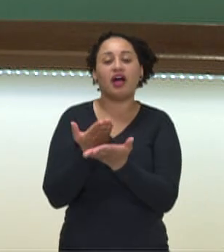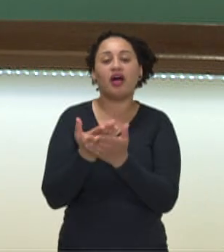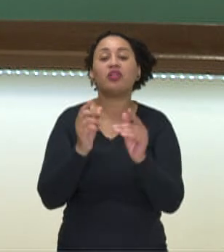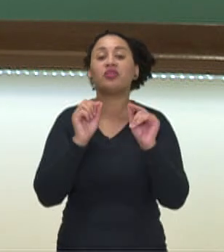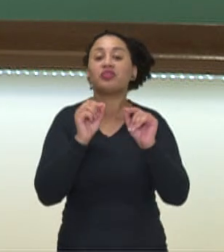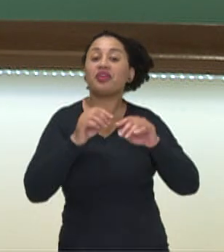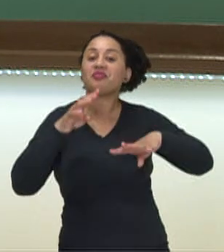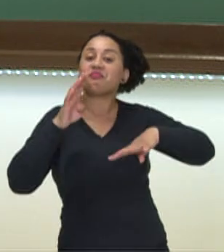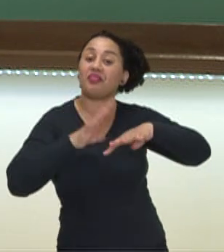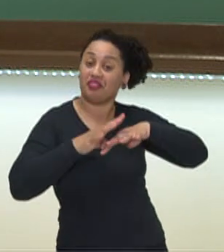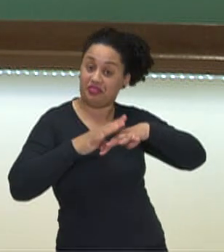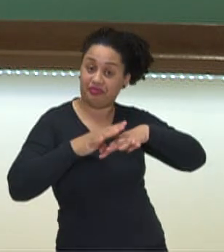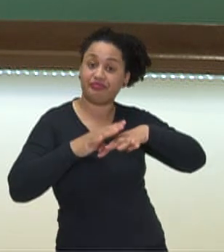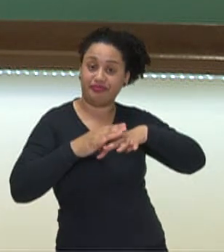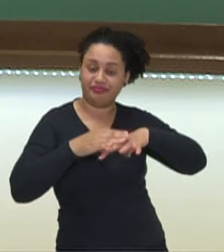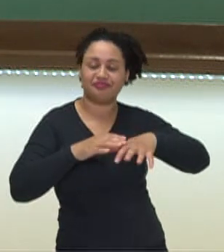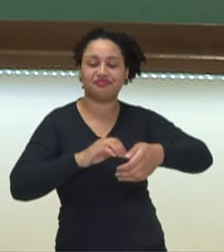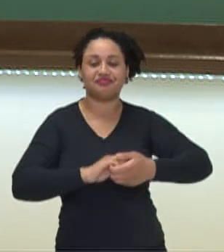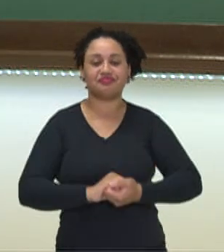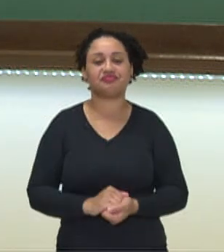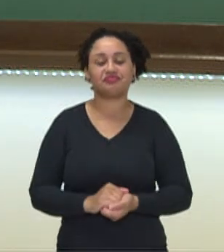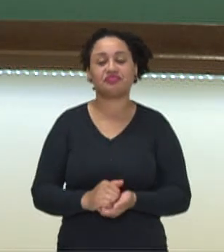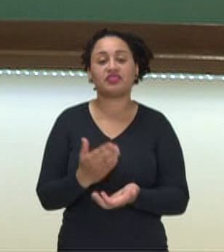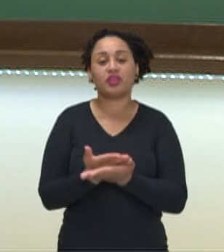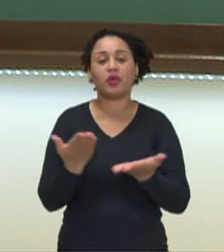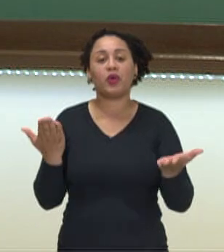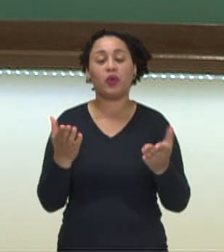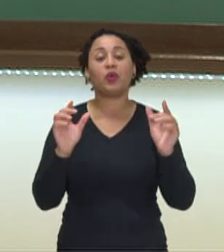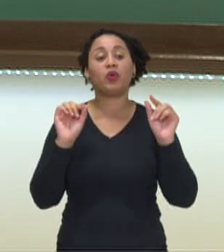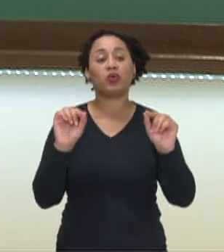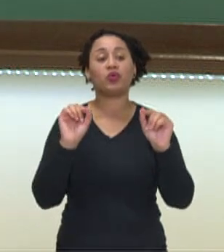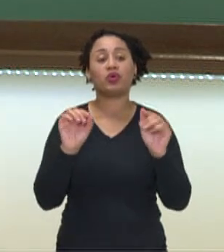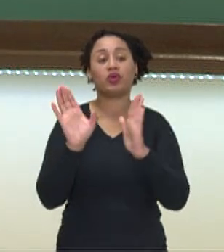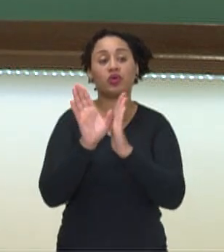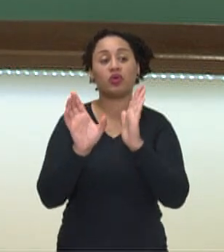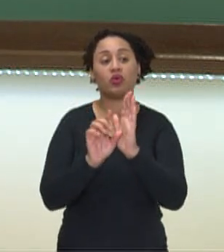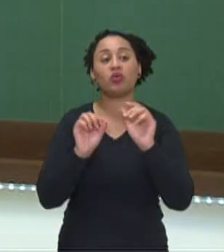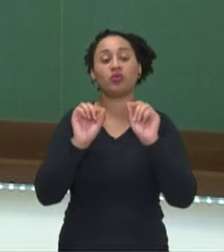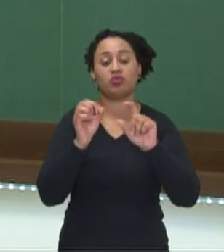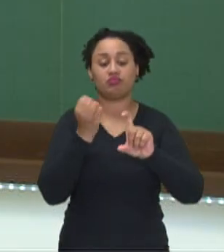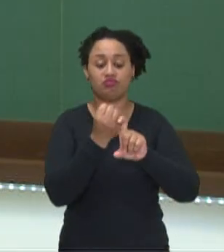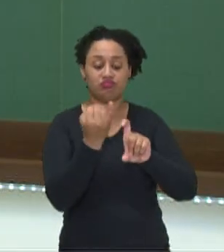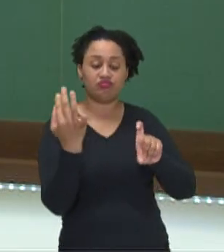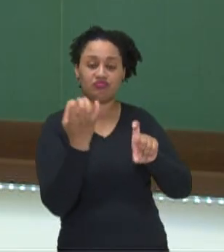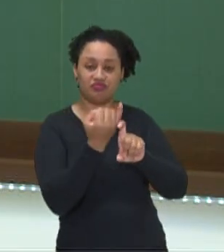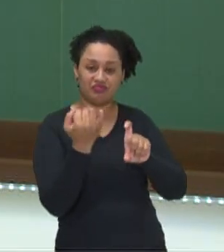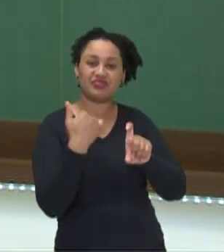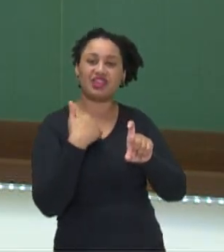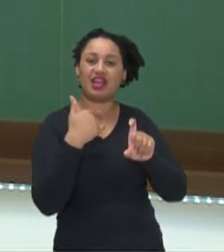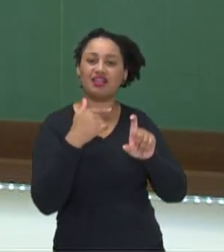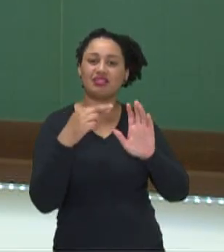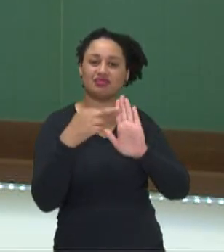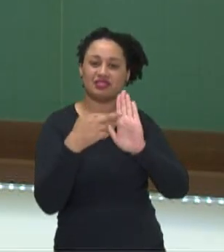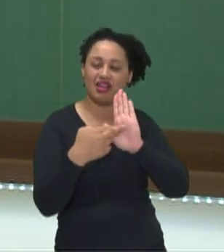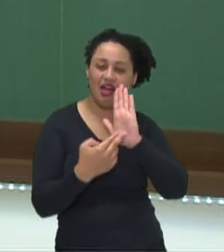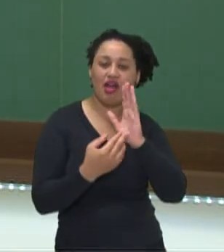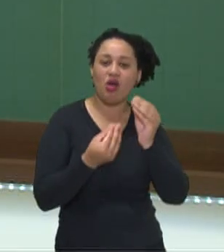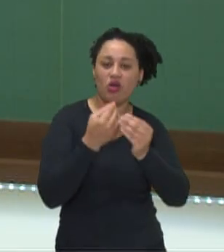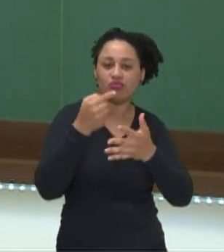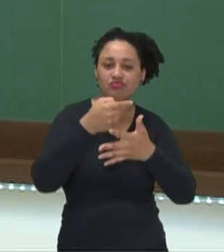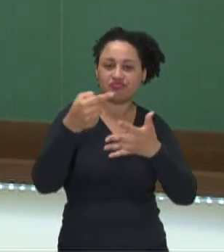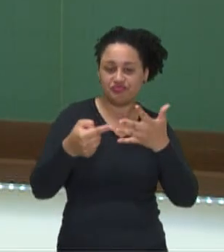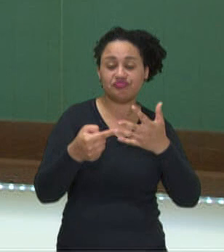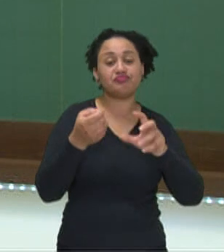trabalhar matemática. Na aula de hoje, vamos falar sobre as propriedades de